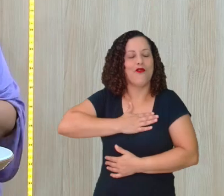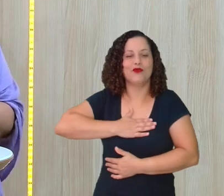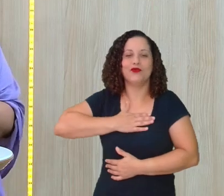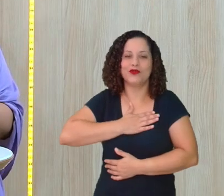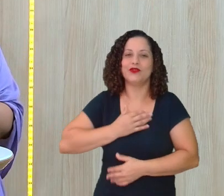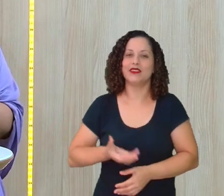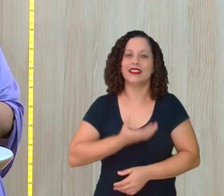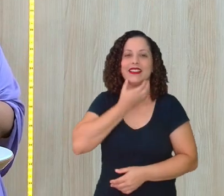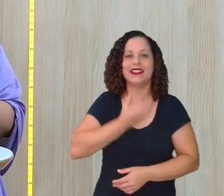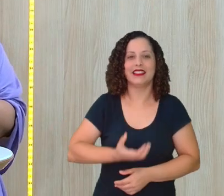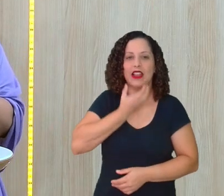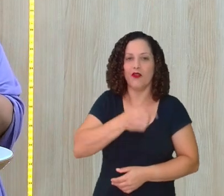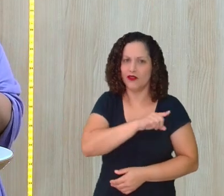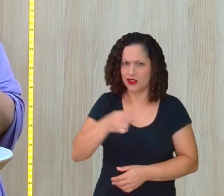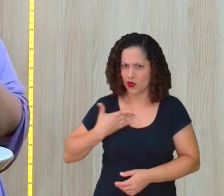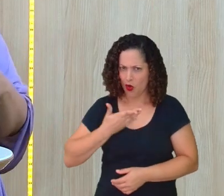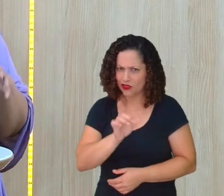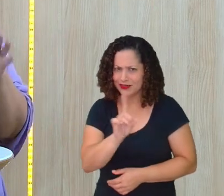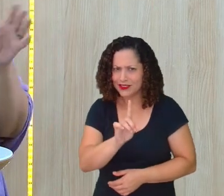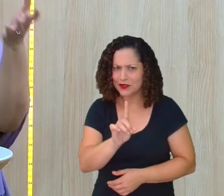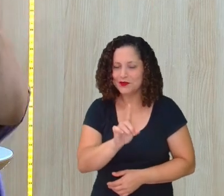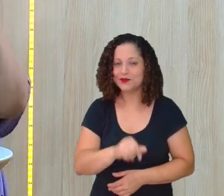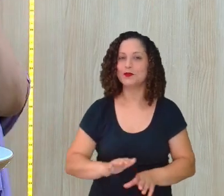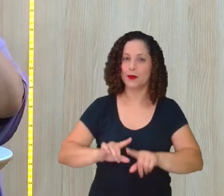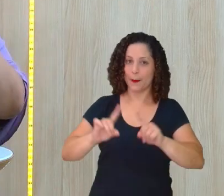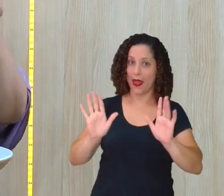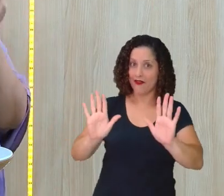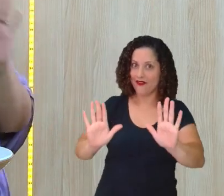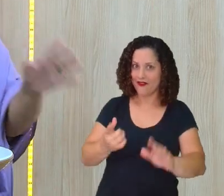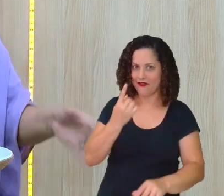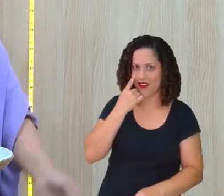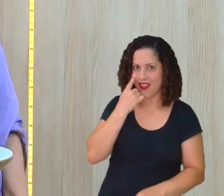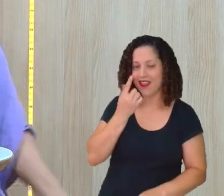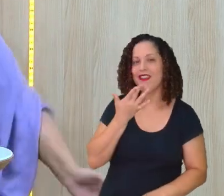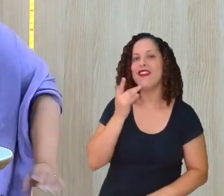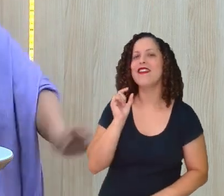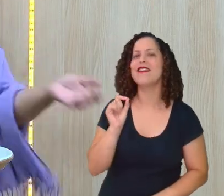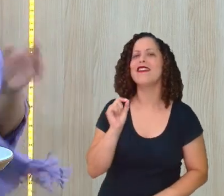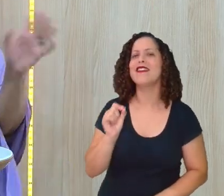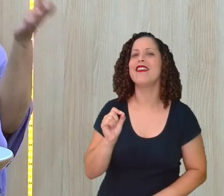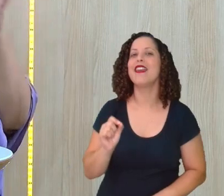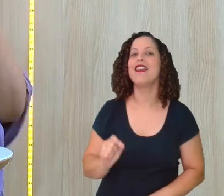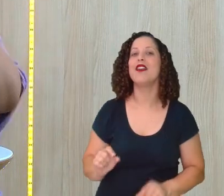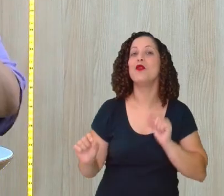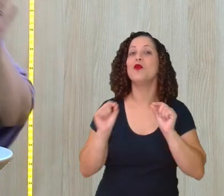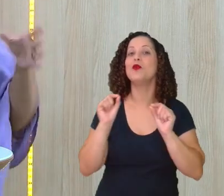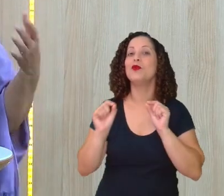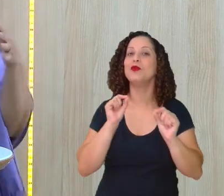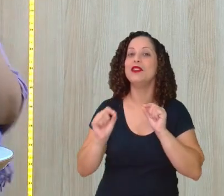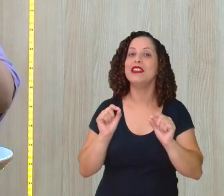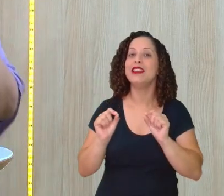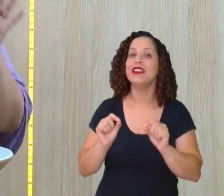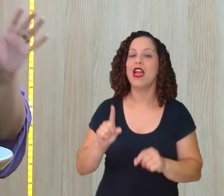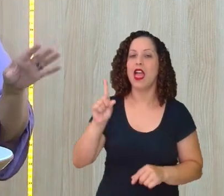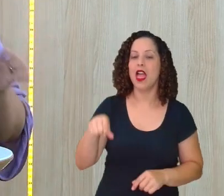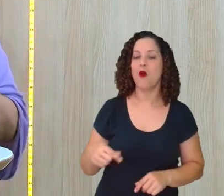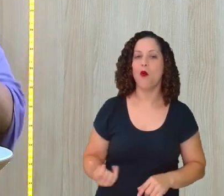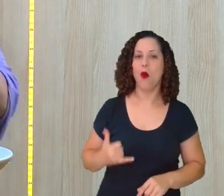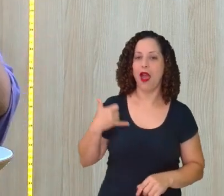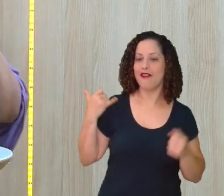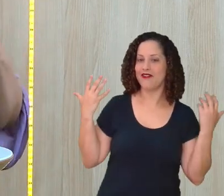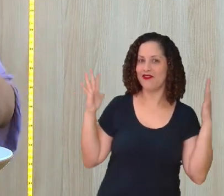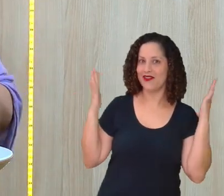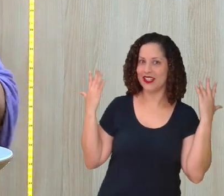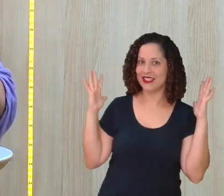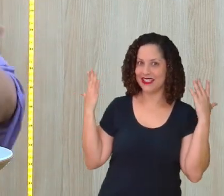gostam não, gente? Agora vê aí, hein? O aniversariante aí, hein? O nome dele aqui não é Santa Claus não, tá?